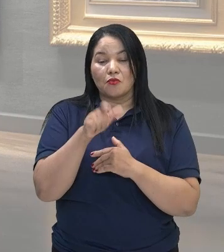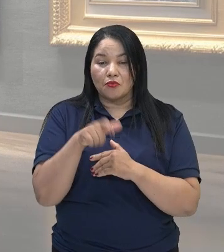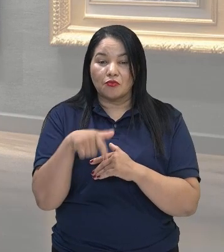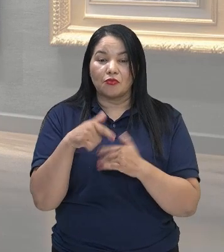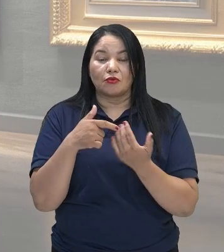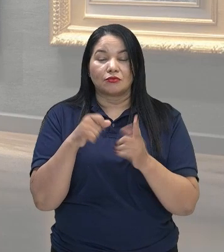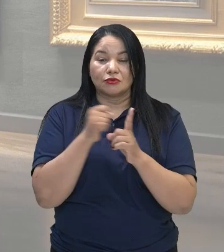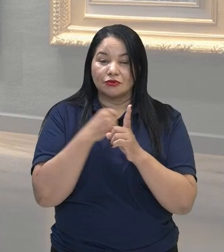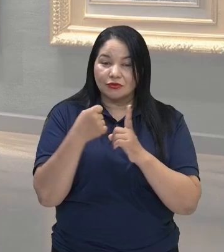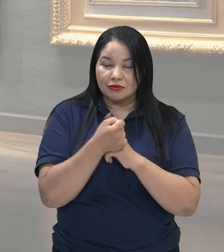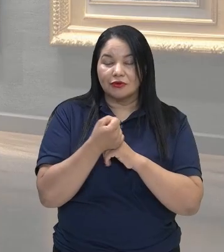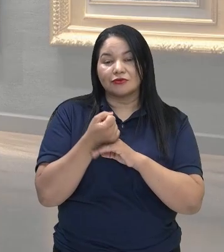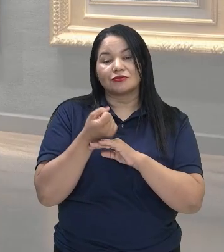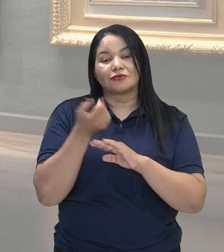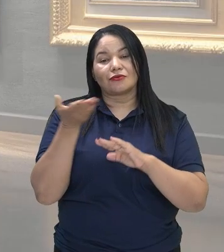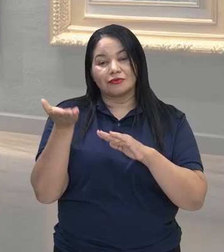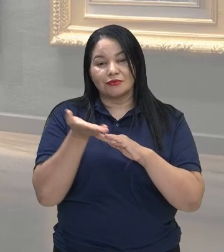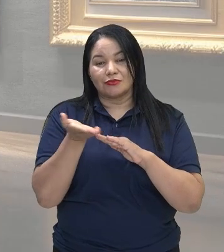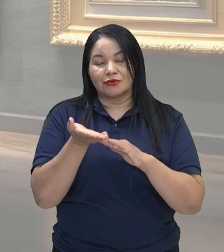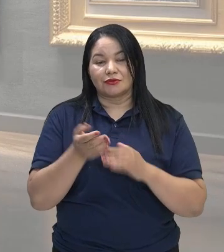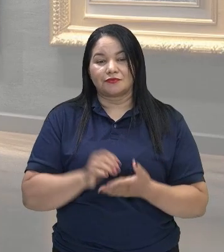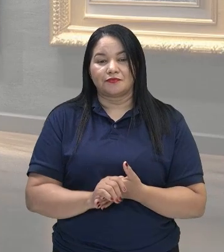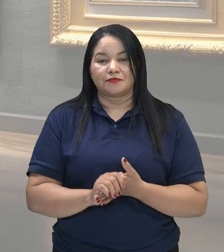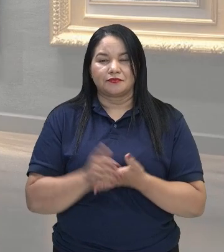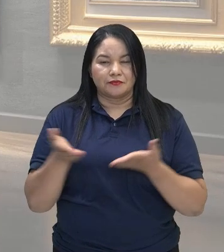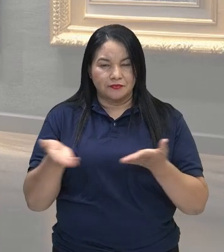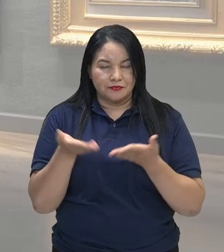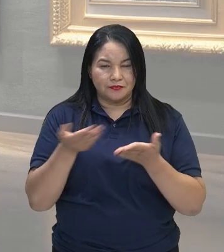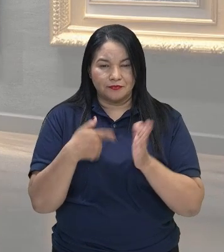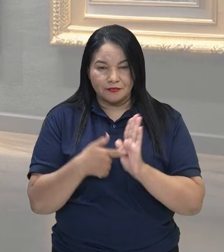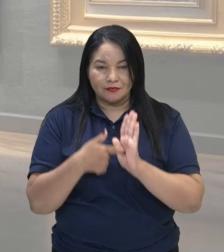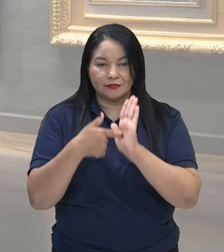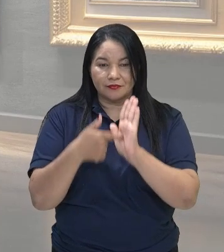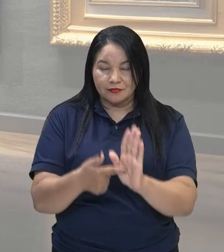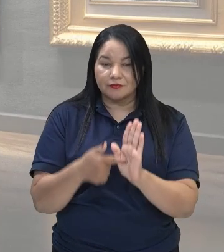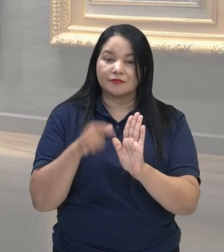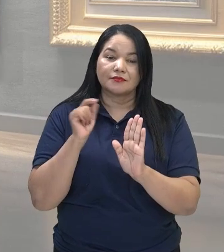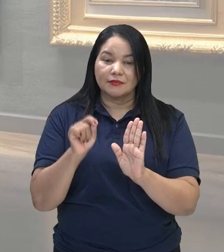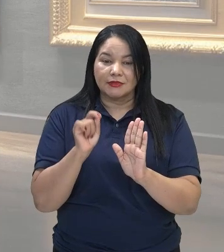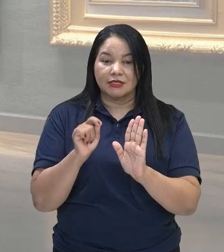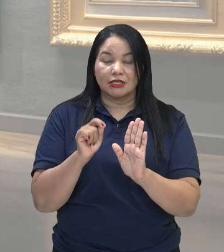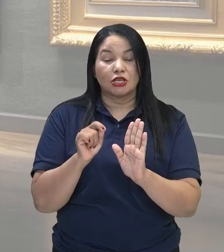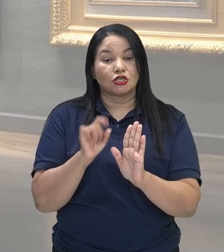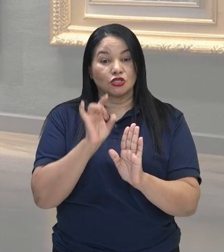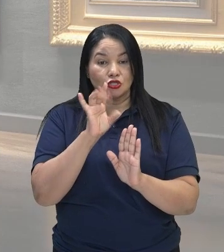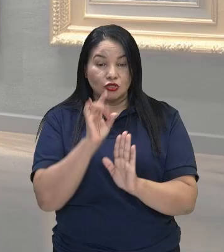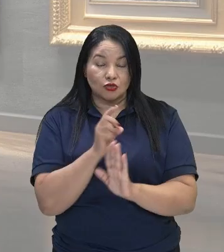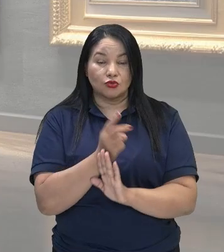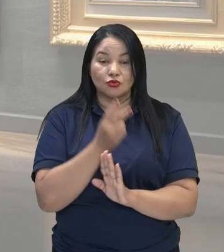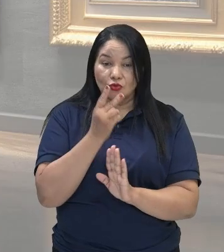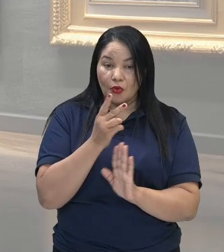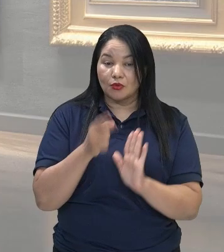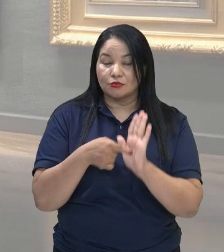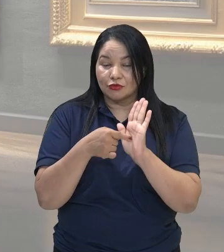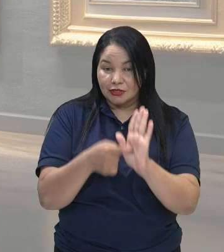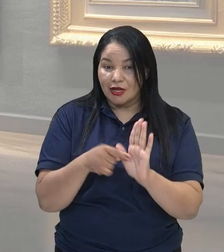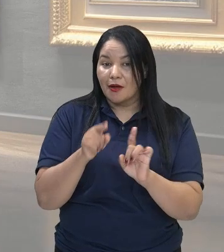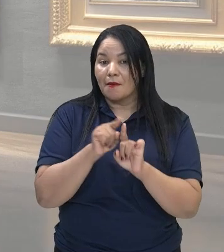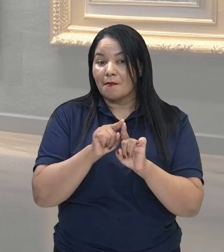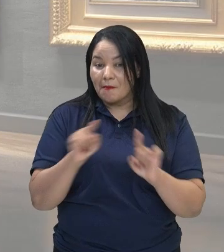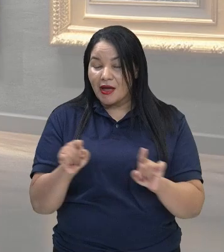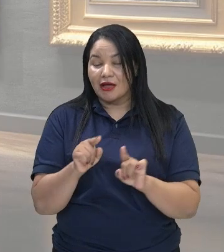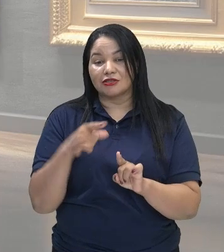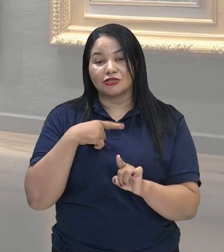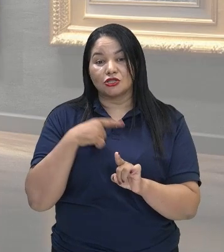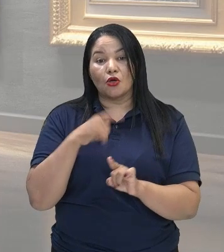sociólogos contemporâneos. Aqui nós mostramos para vocês apenas 2 exemplos. Existem outros